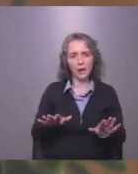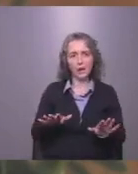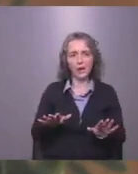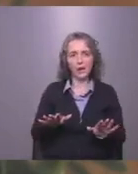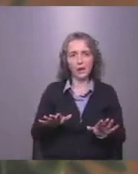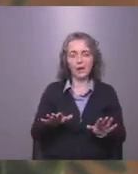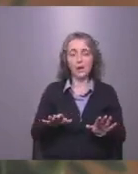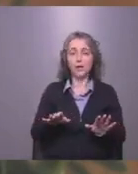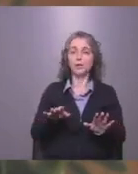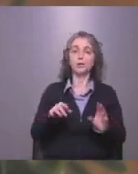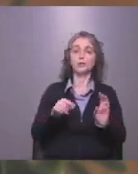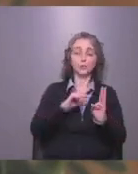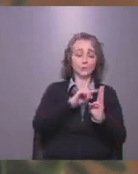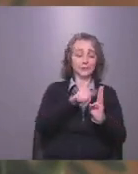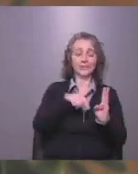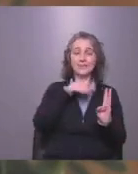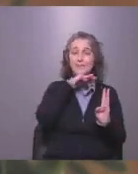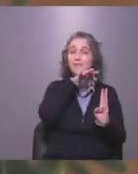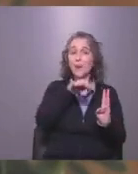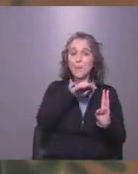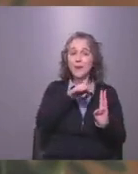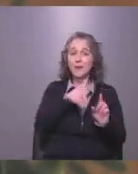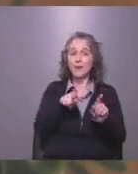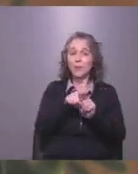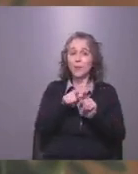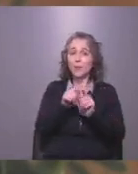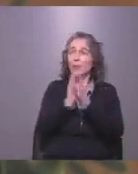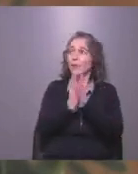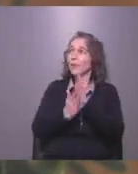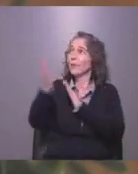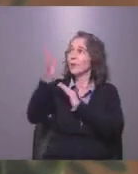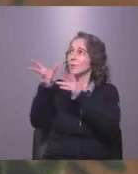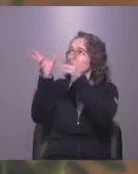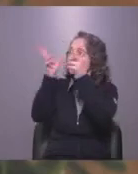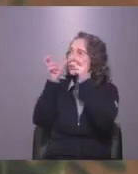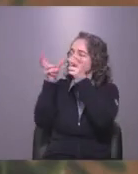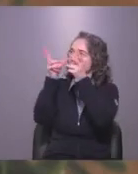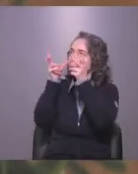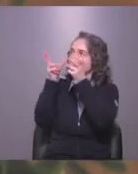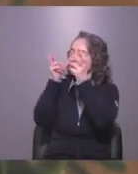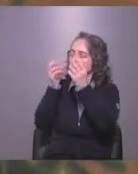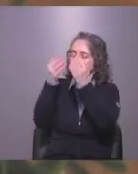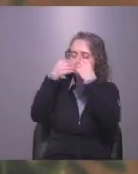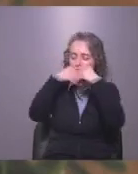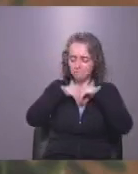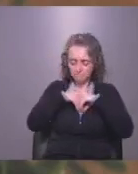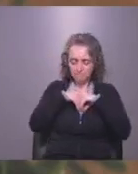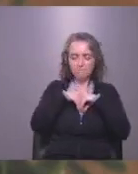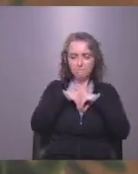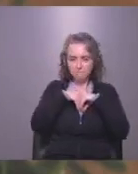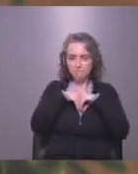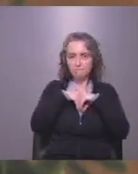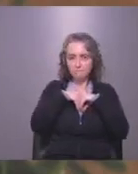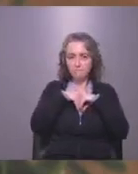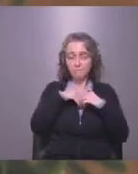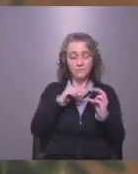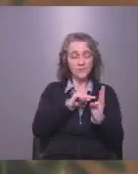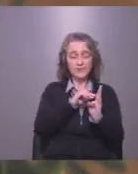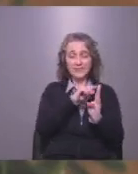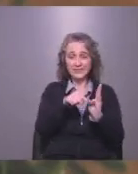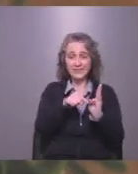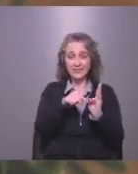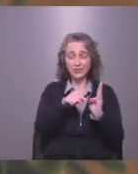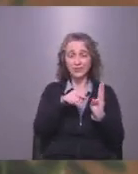Portanto, esta é uma família que escuta a Palavra de Deus e que constrói a sua existência como família